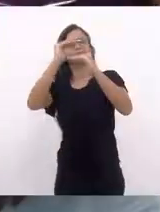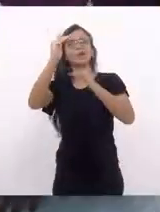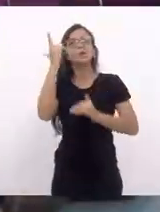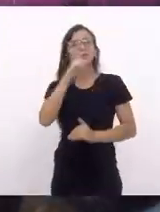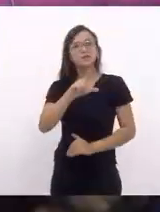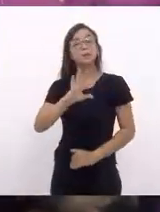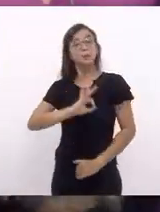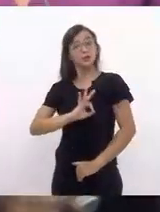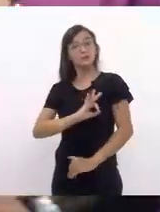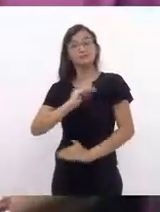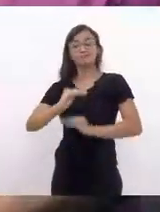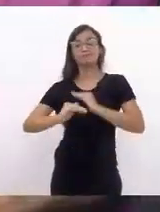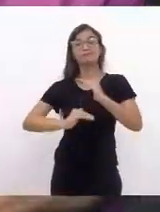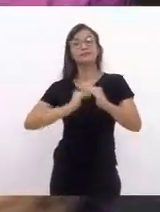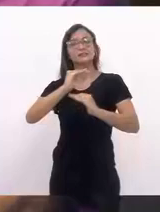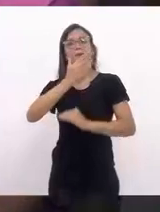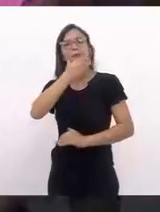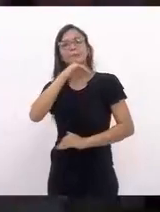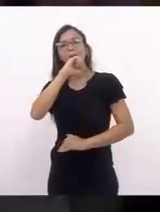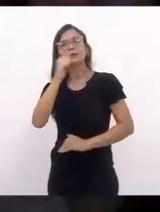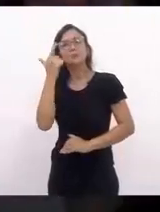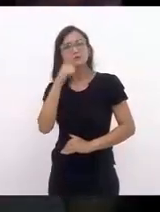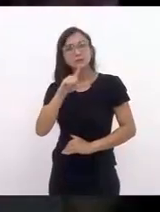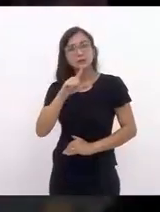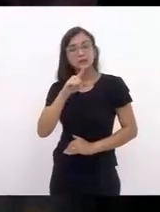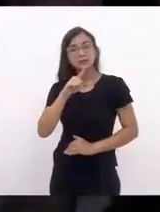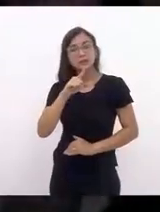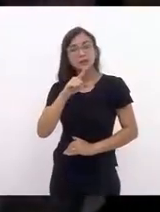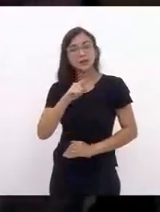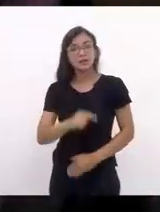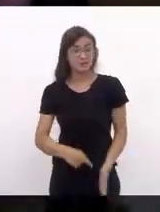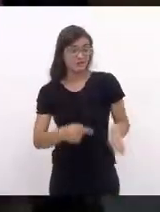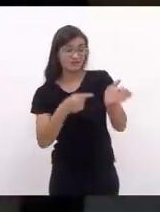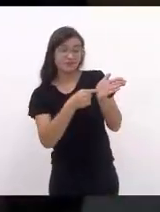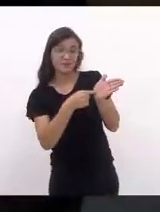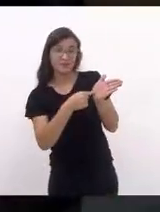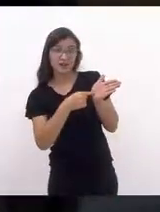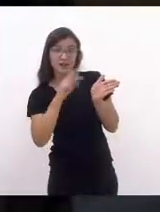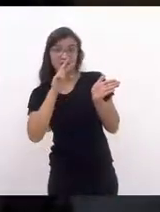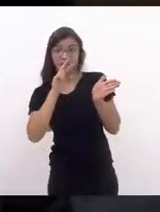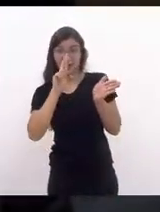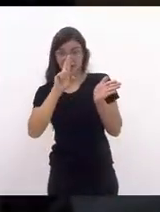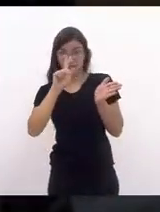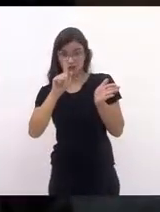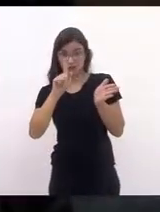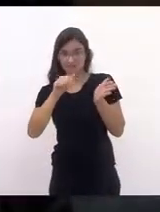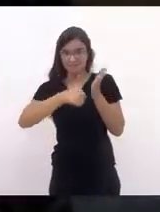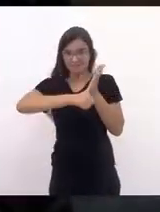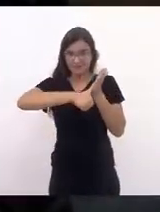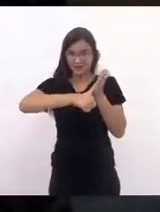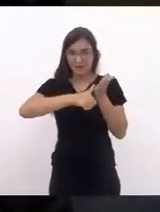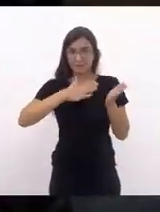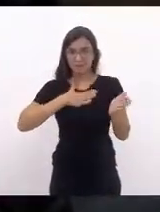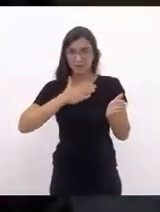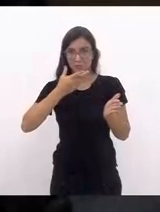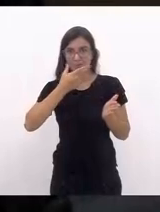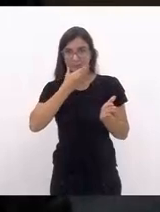Militar do Estado do Rio de Janeiro região do meu pai 3463 3463